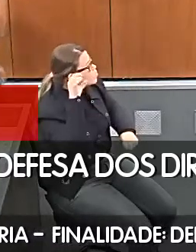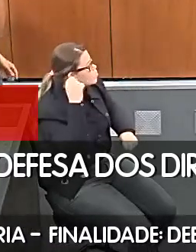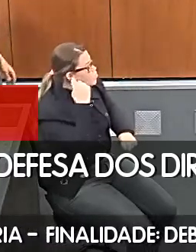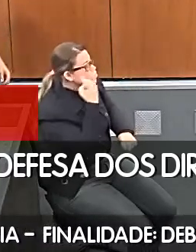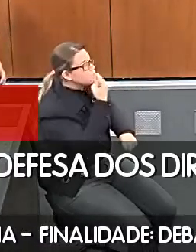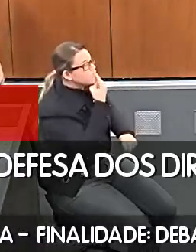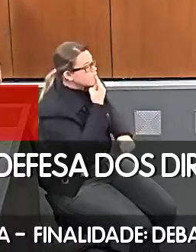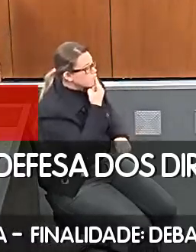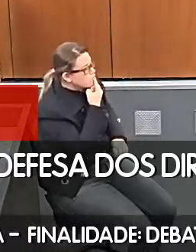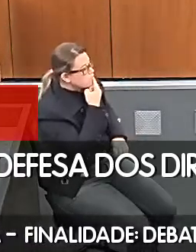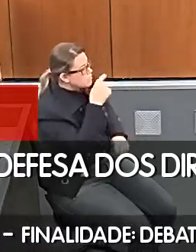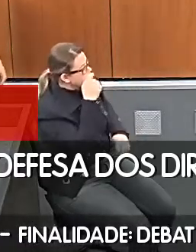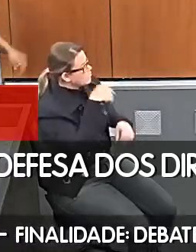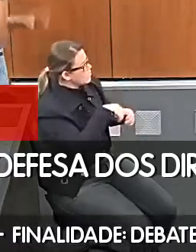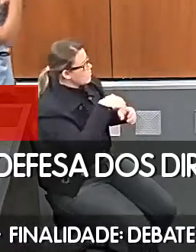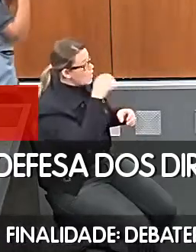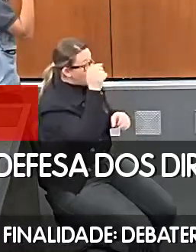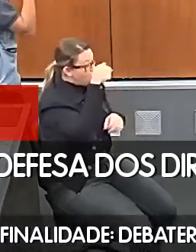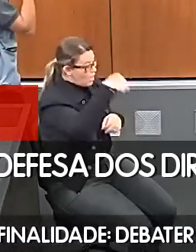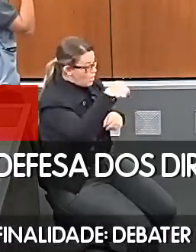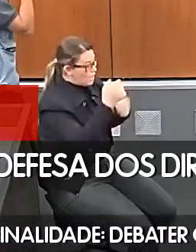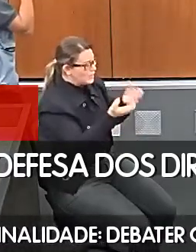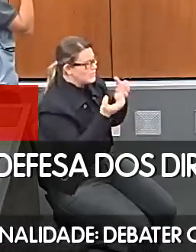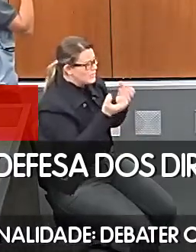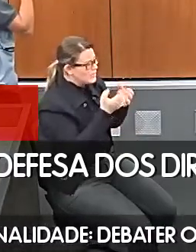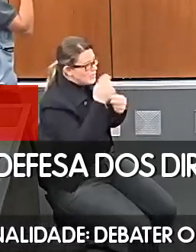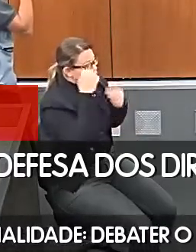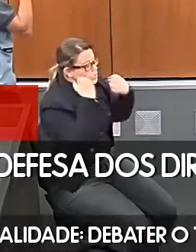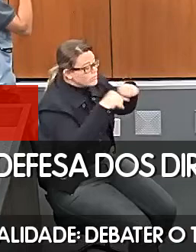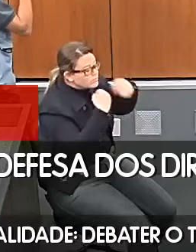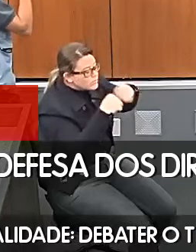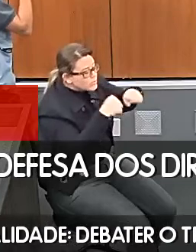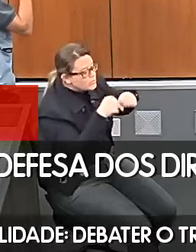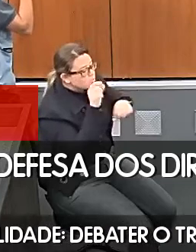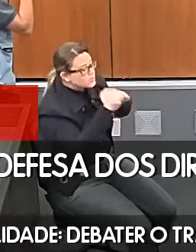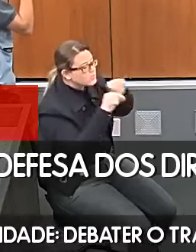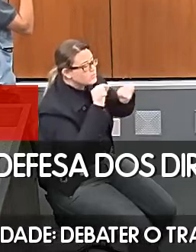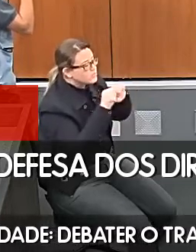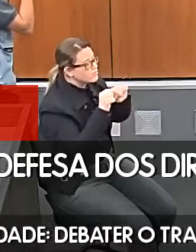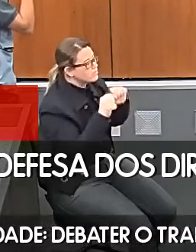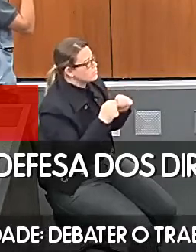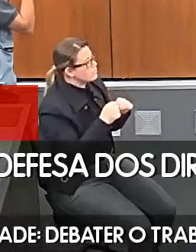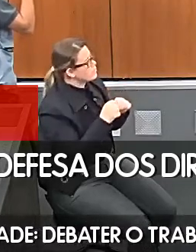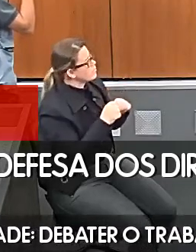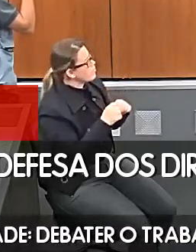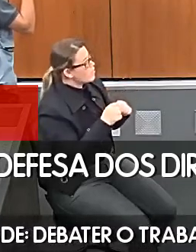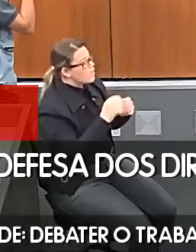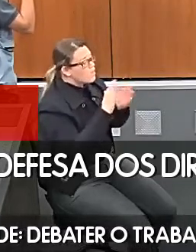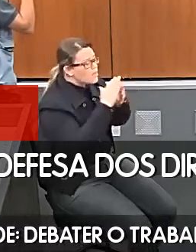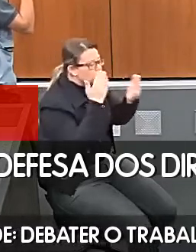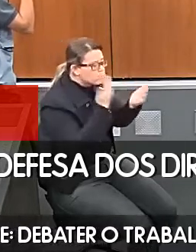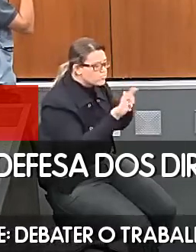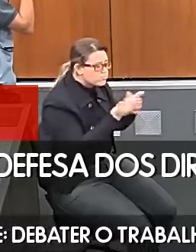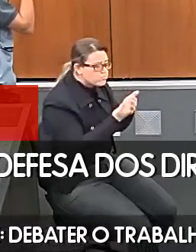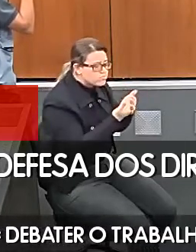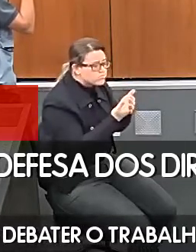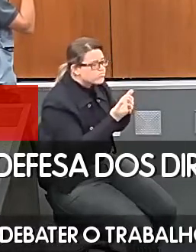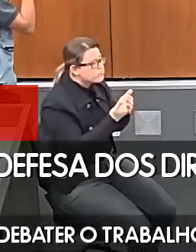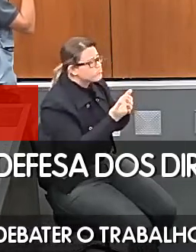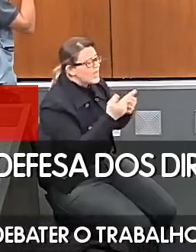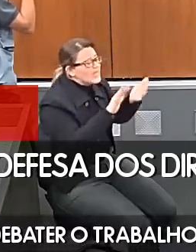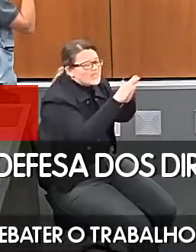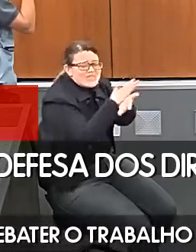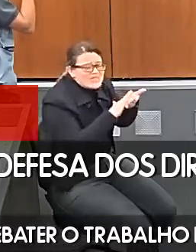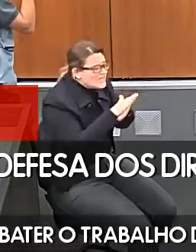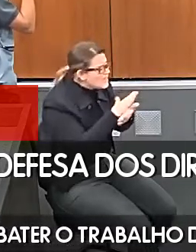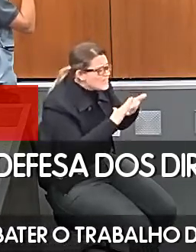Então, dentro desse padrão, né, de necessidade, que, tirando a questão da educação, o resto é zero.